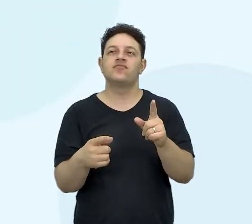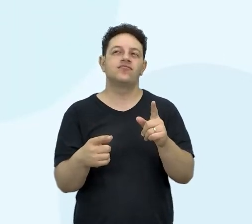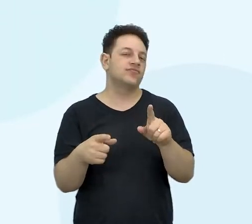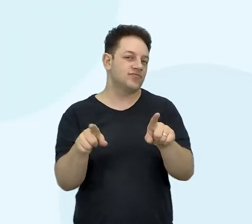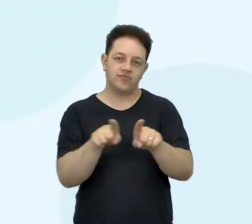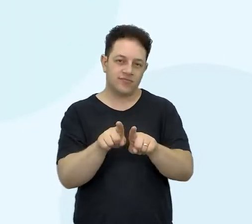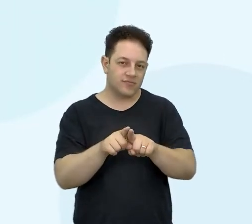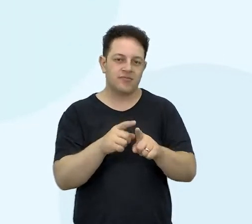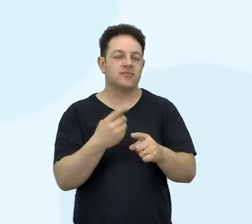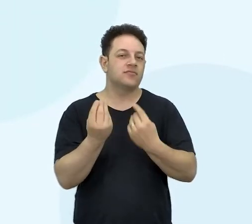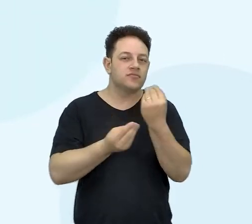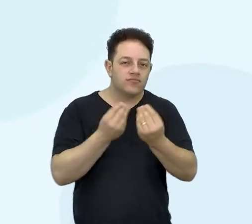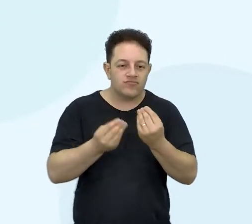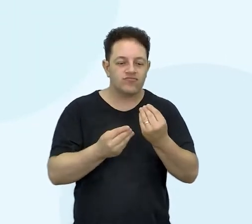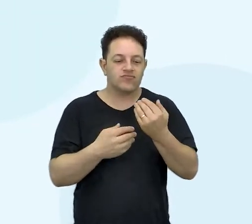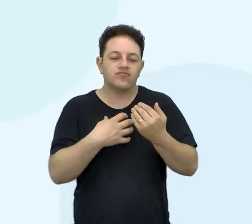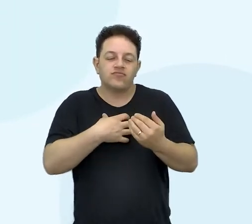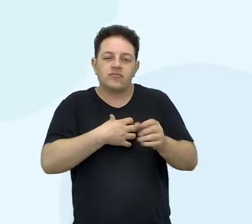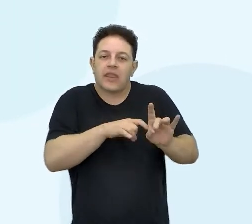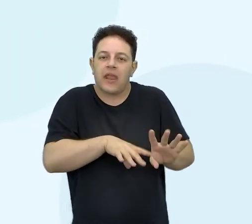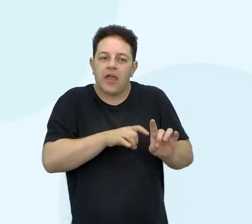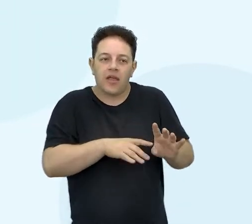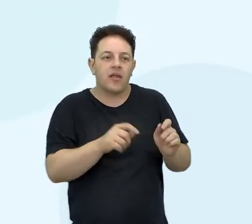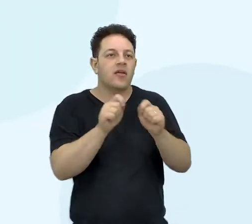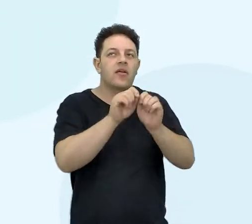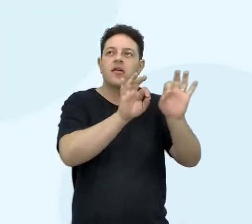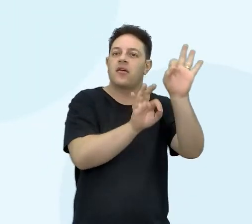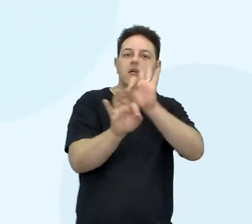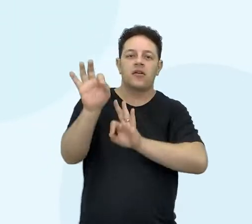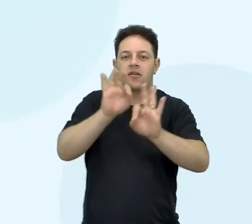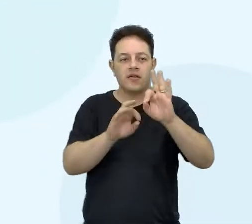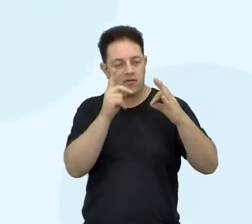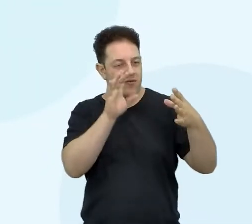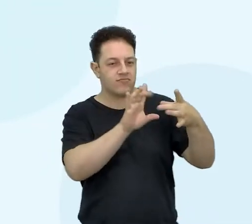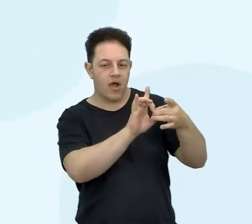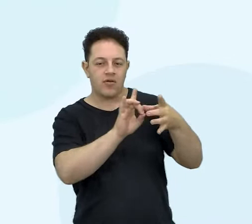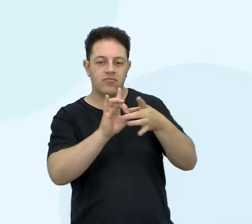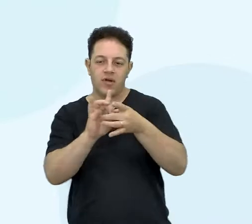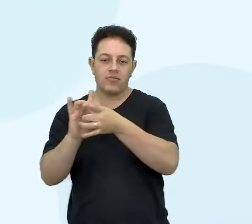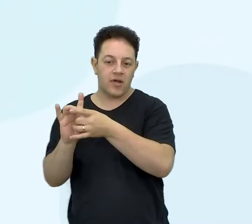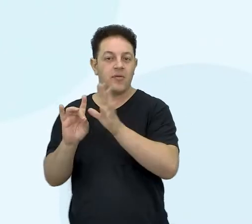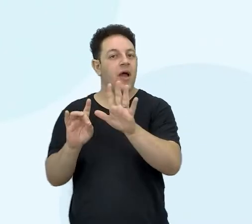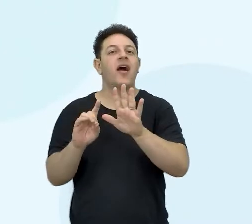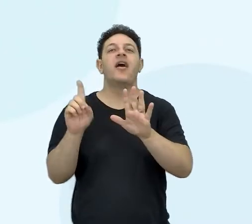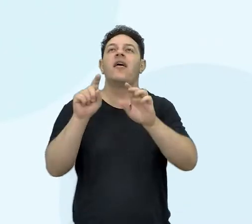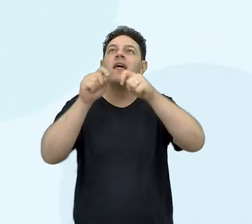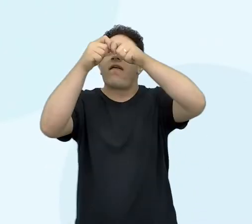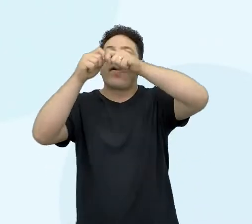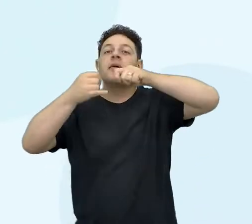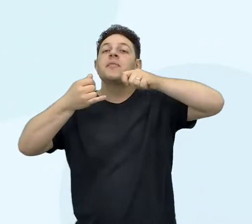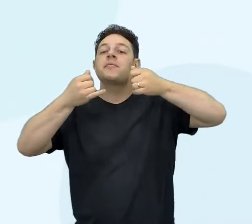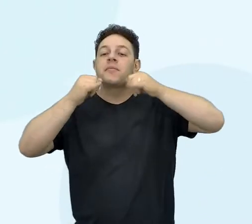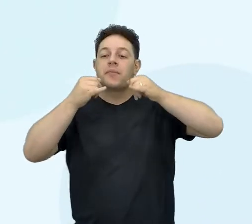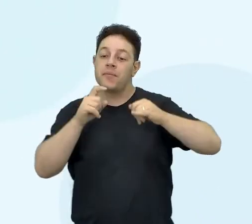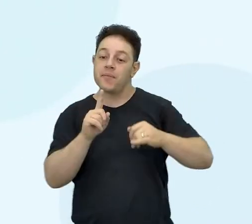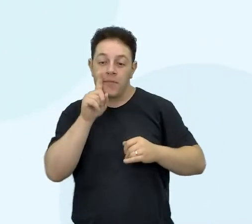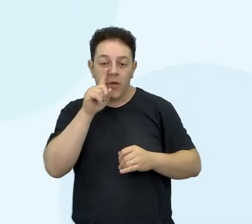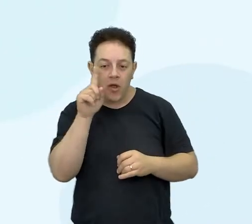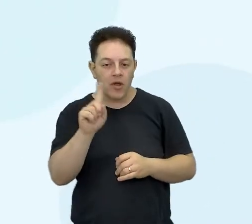os procedimentos técnicos para fazer as nossas ligações, não as ligações perigosas, mas aquelas